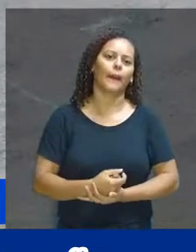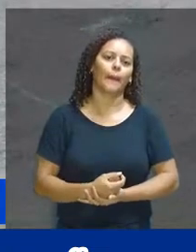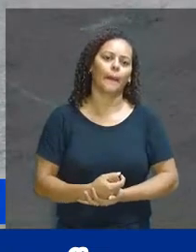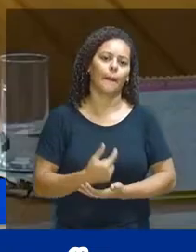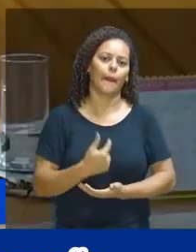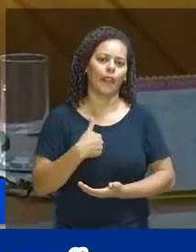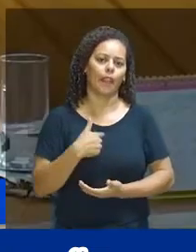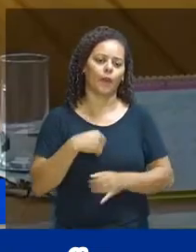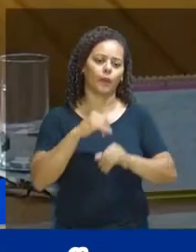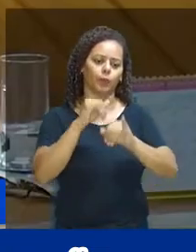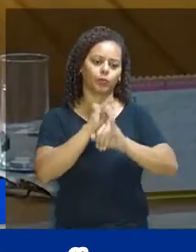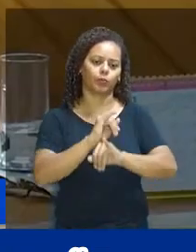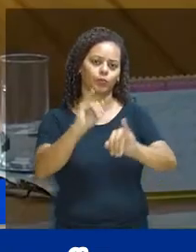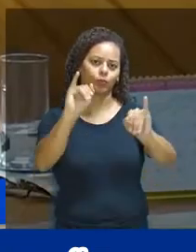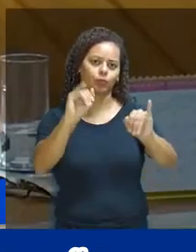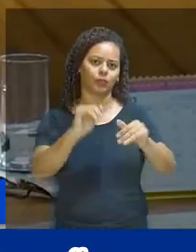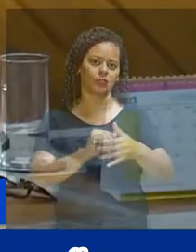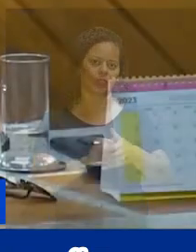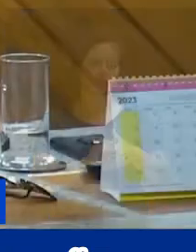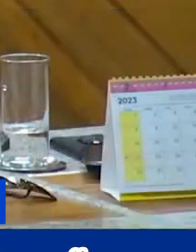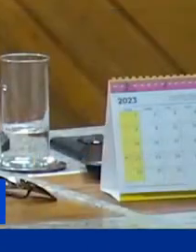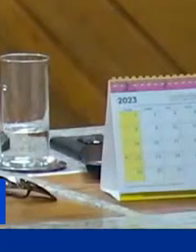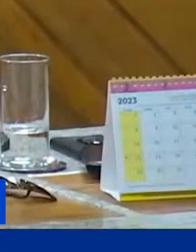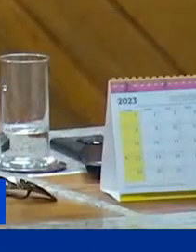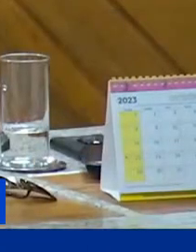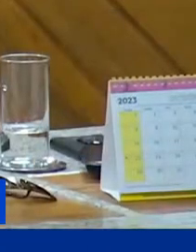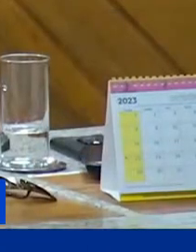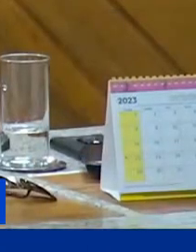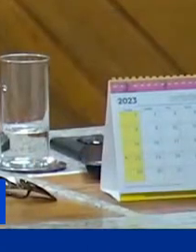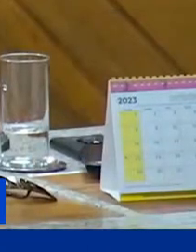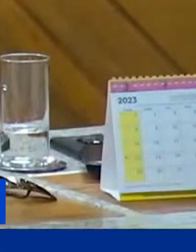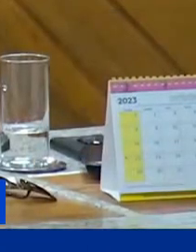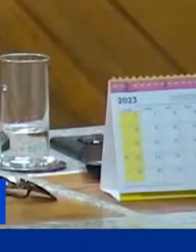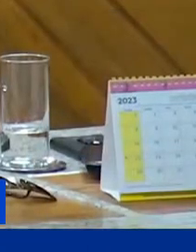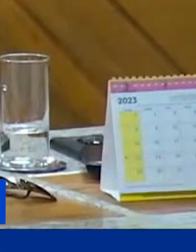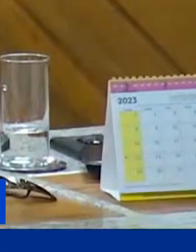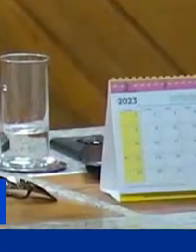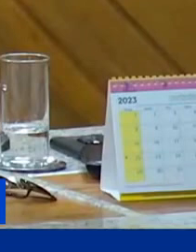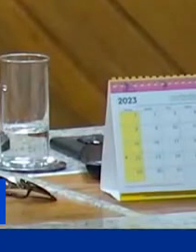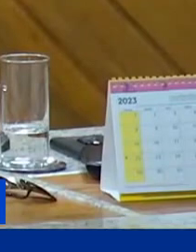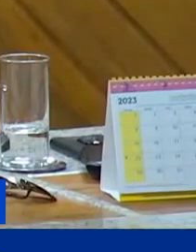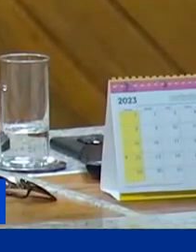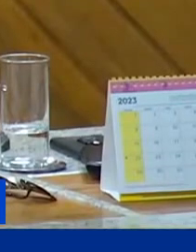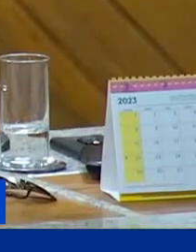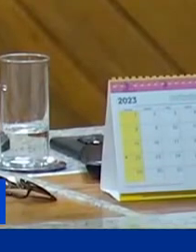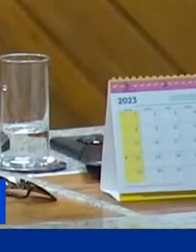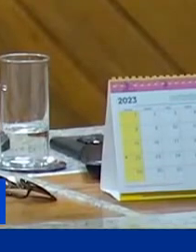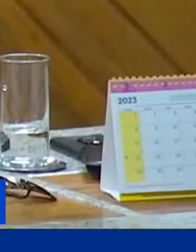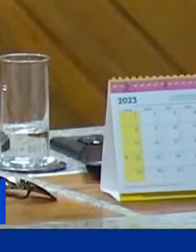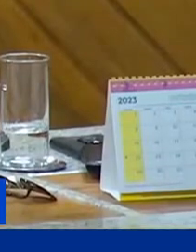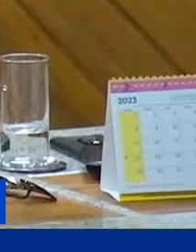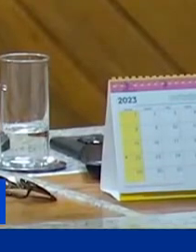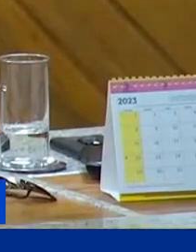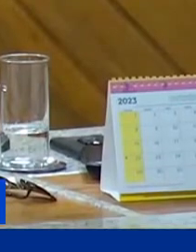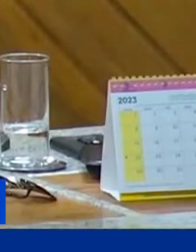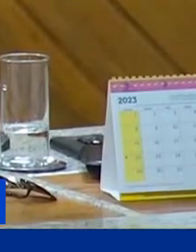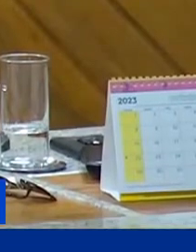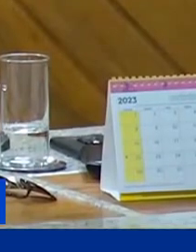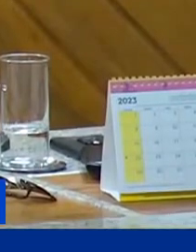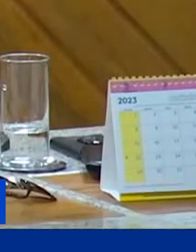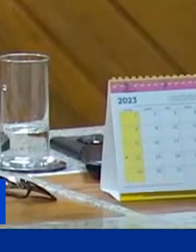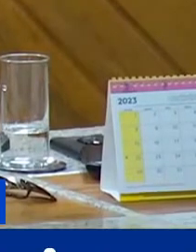queria anunciar, não é, na própria sessão, porque o advogado que patrocina o interesse do partido, ele fez uma